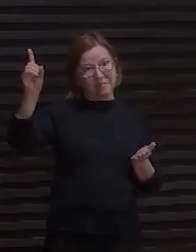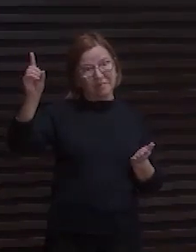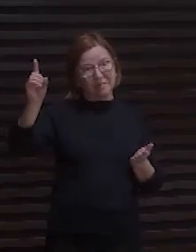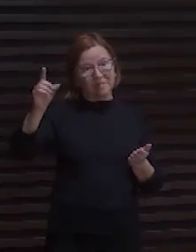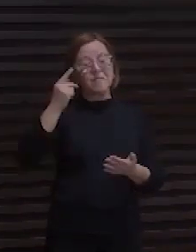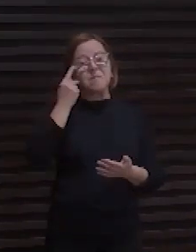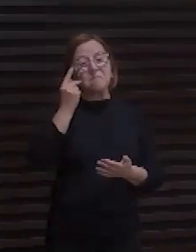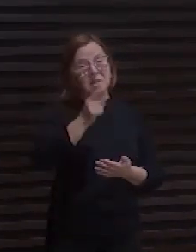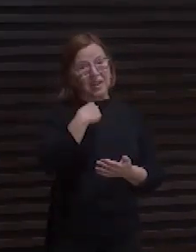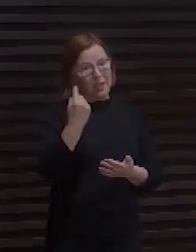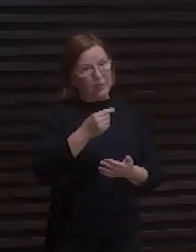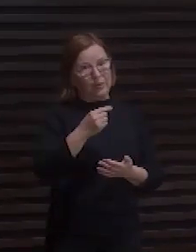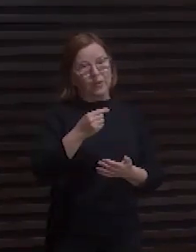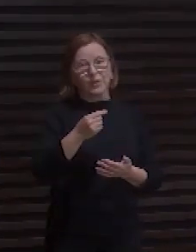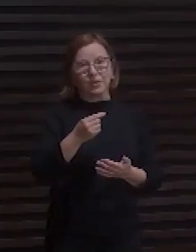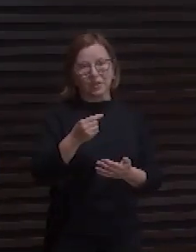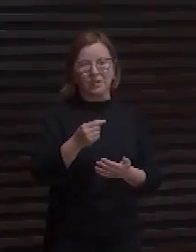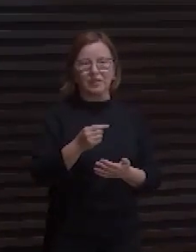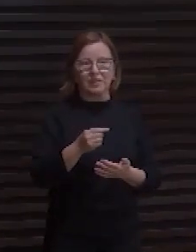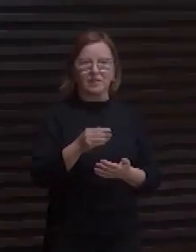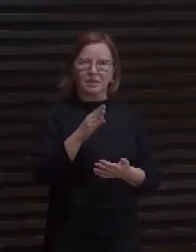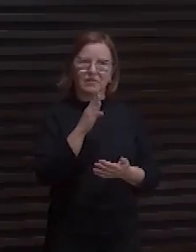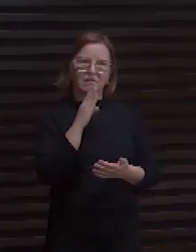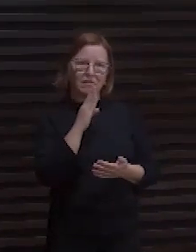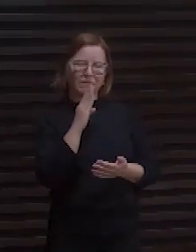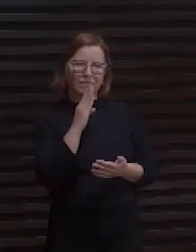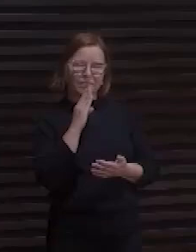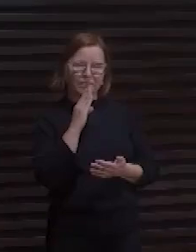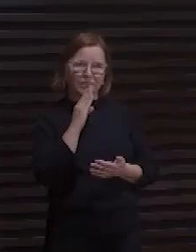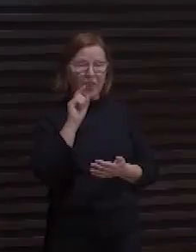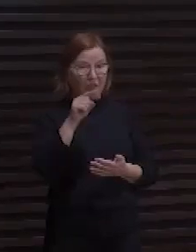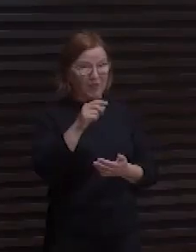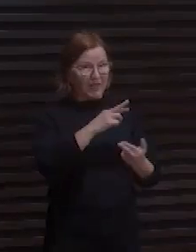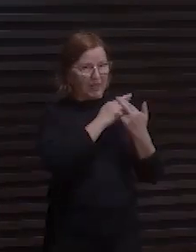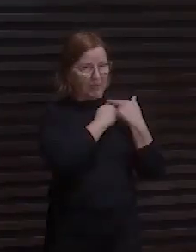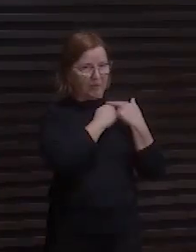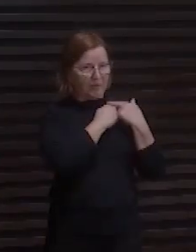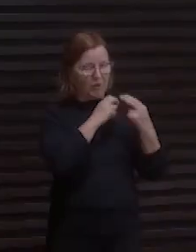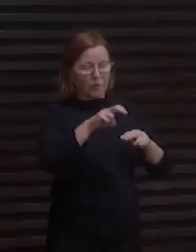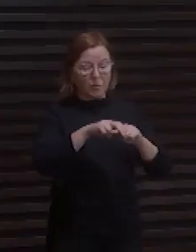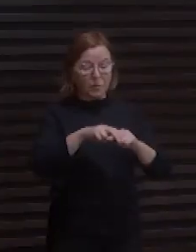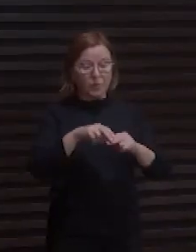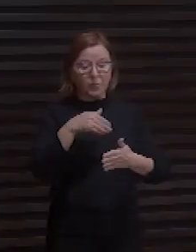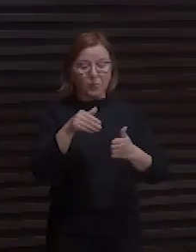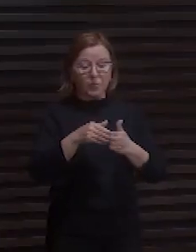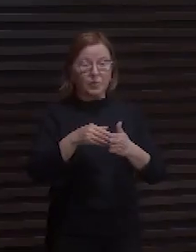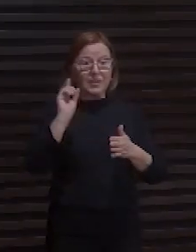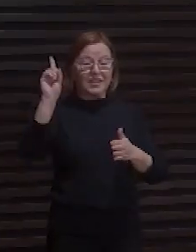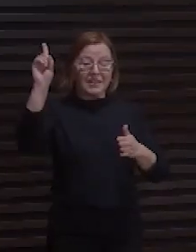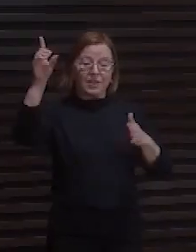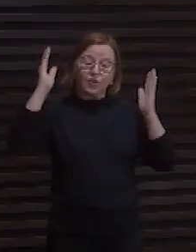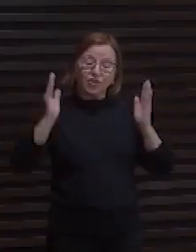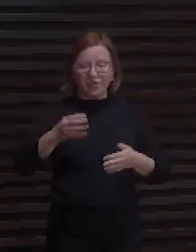conhecimento dela? Você é responsável por tudo que foi revelado. E o que